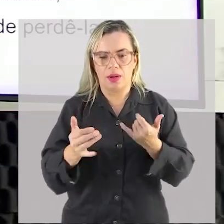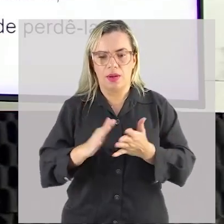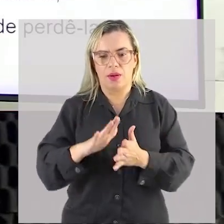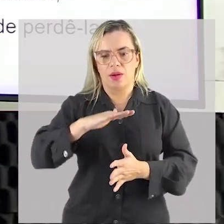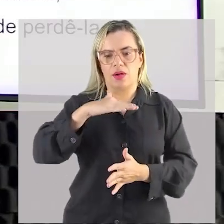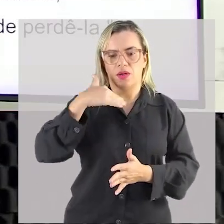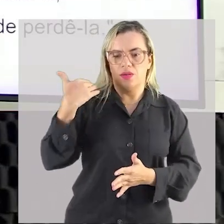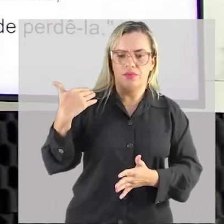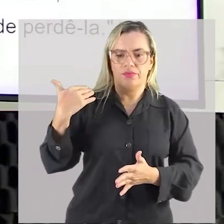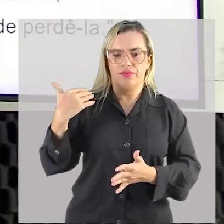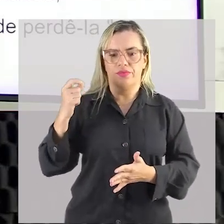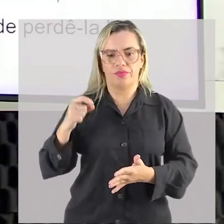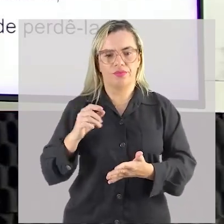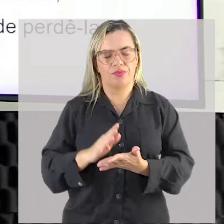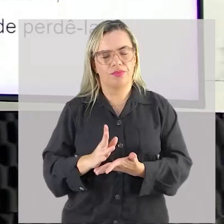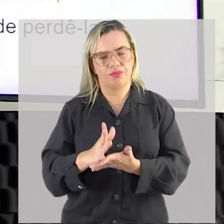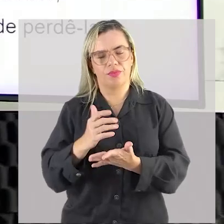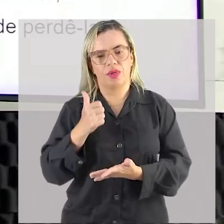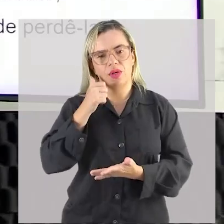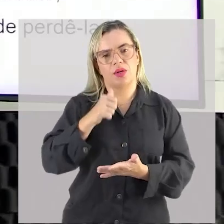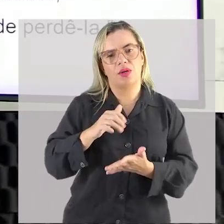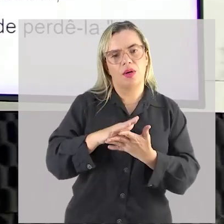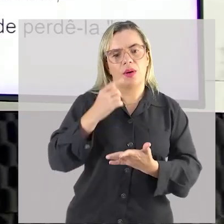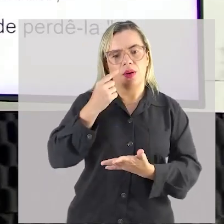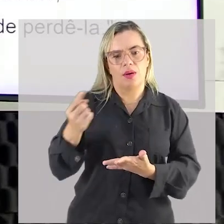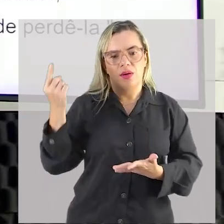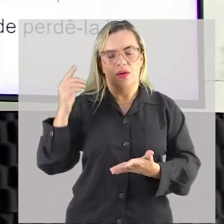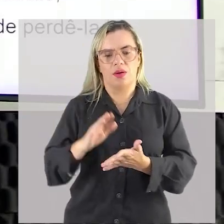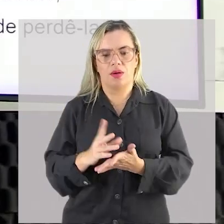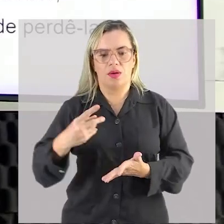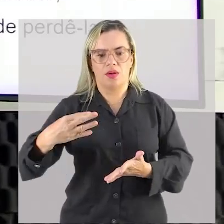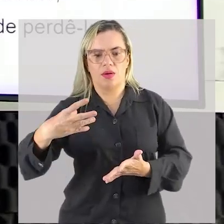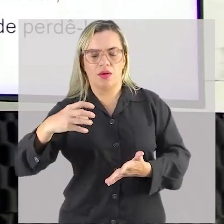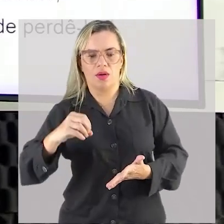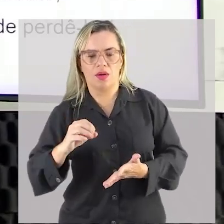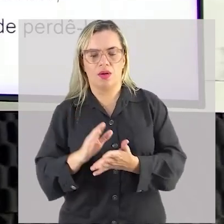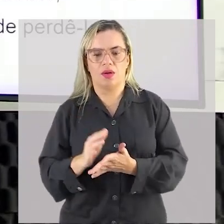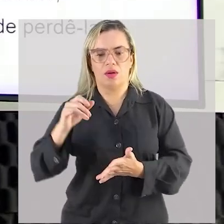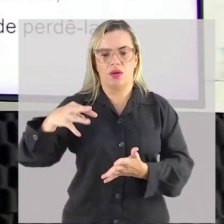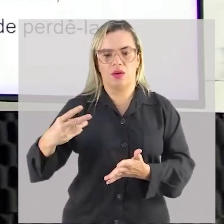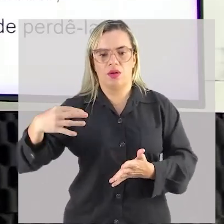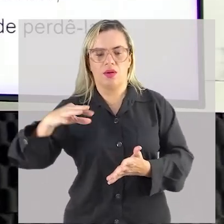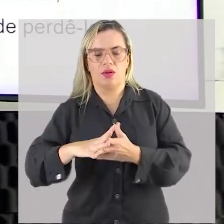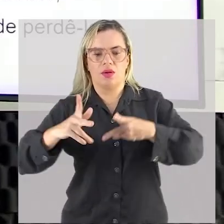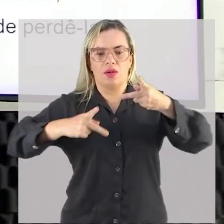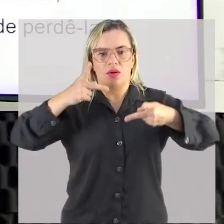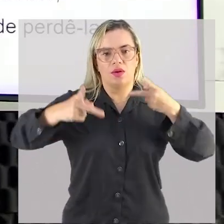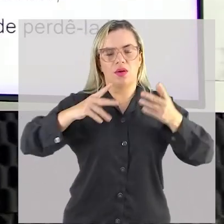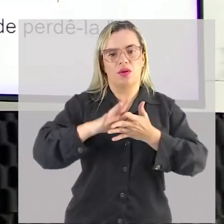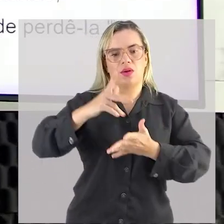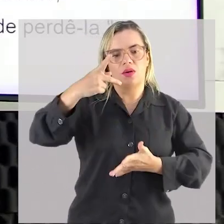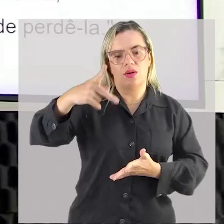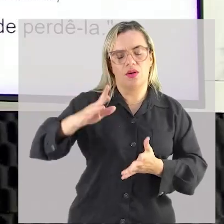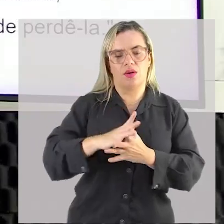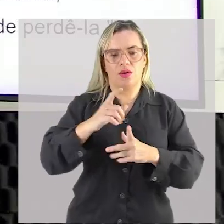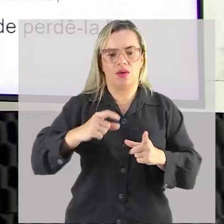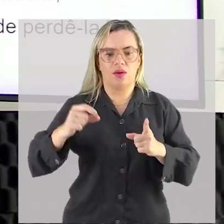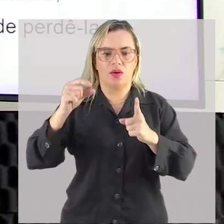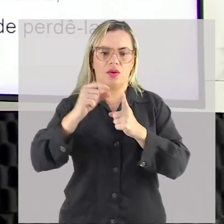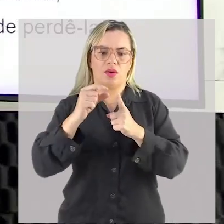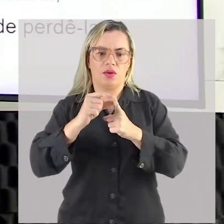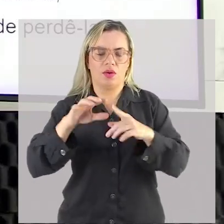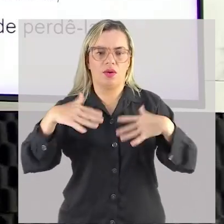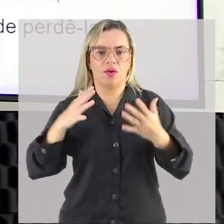instante coitadinho então eu tenho um discurso indireto por a pessoa fala com suas palavras